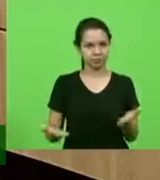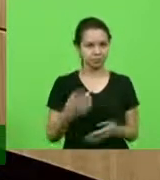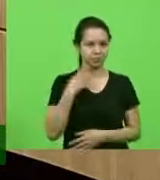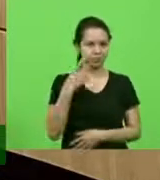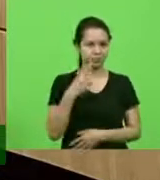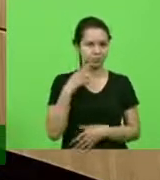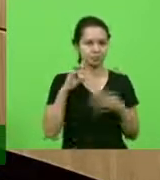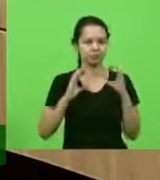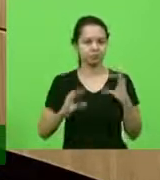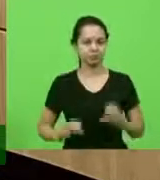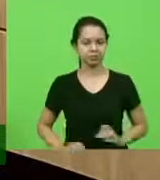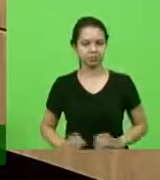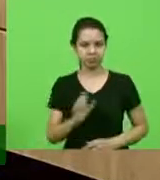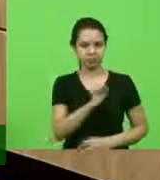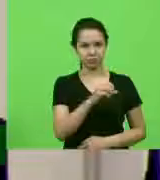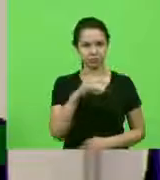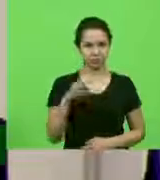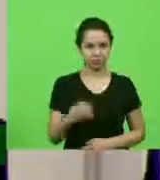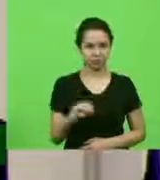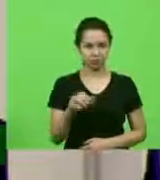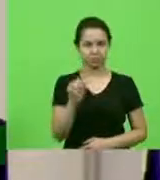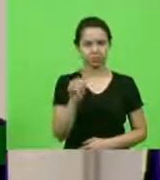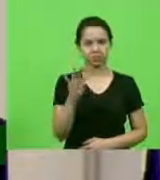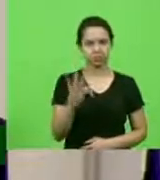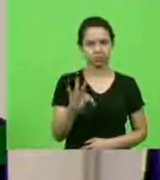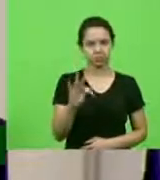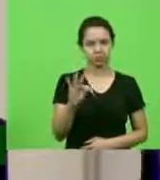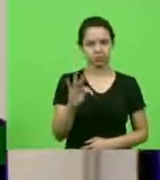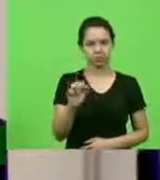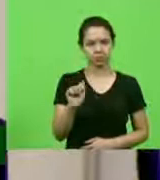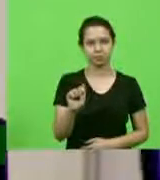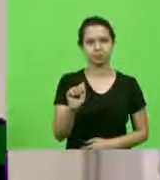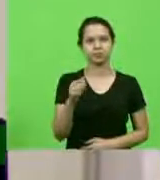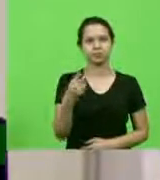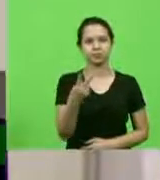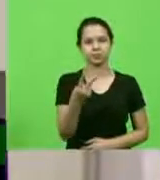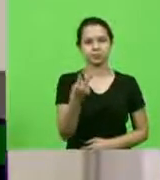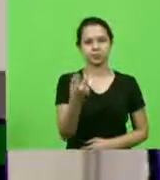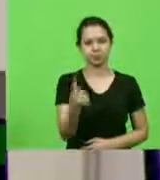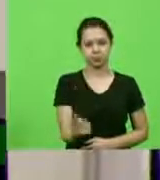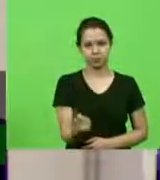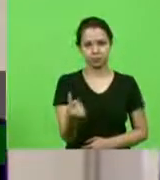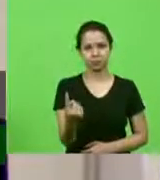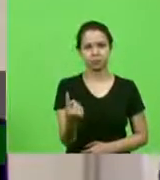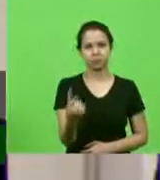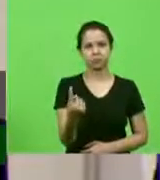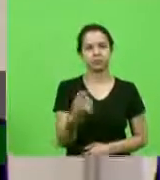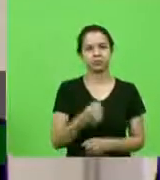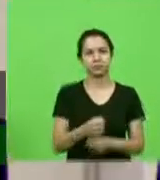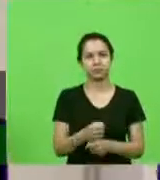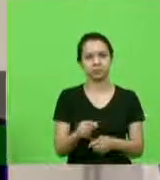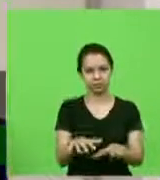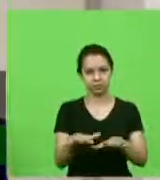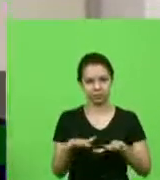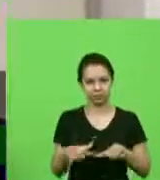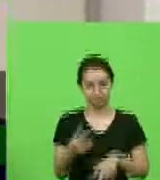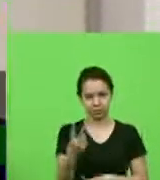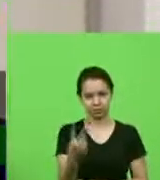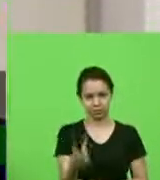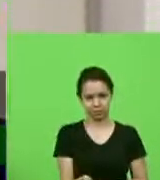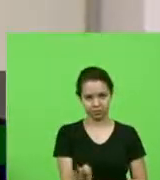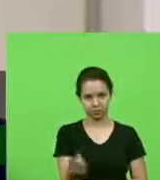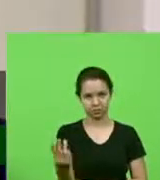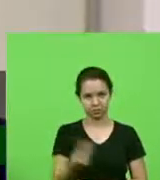cidadãos catarinenses. Ata da 21ª sessão ordinária da 3ª sessão legislativa da